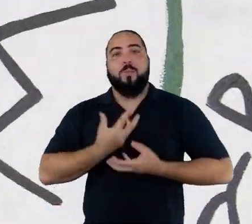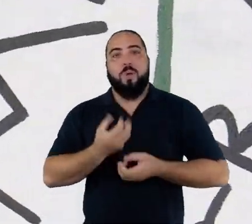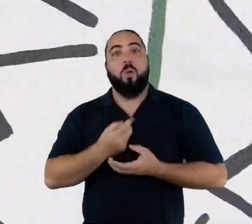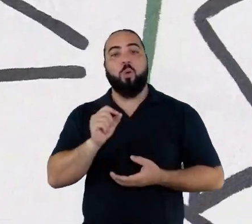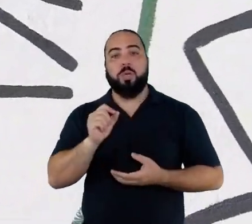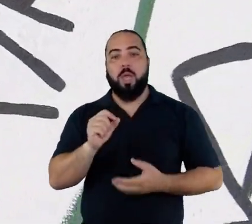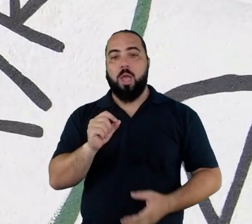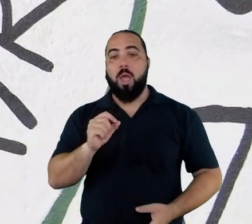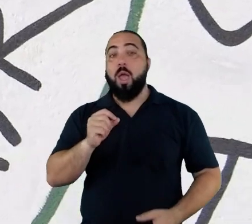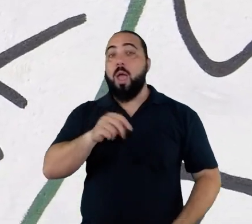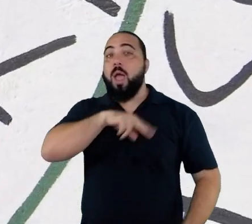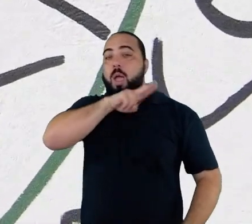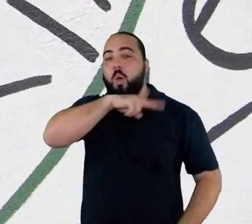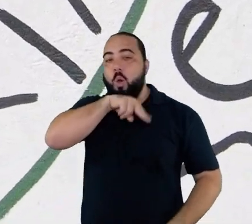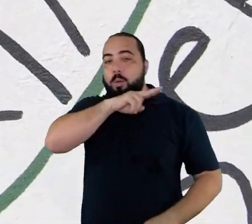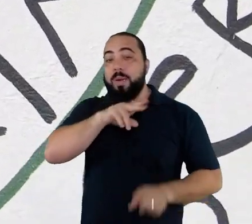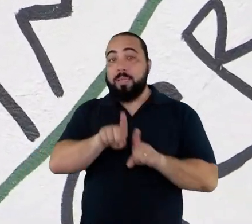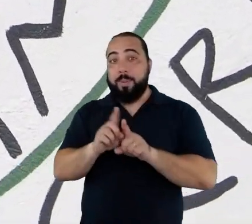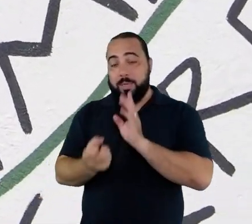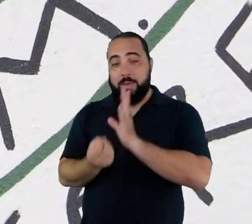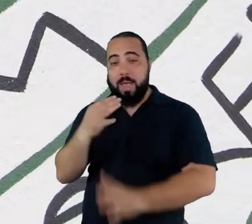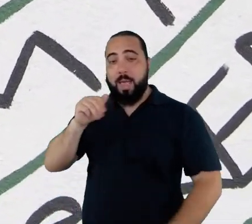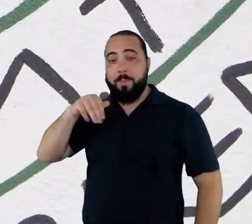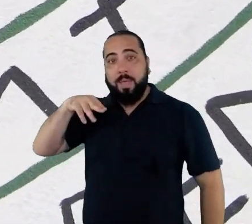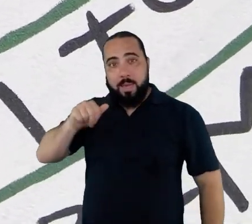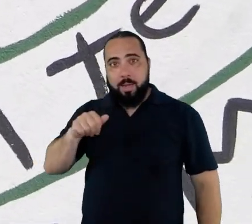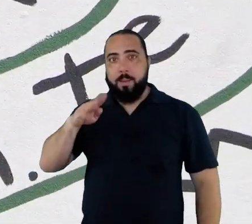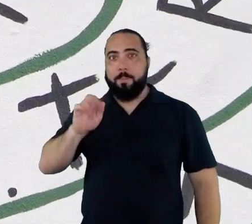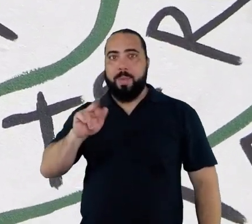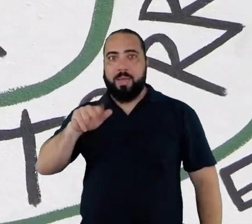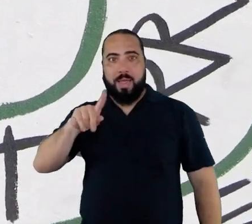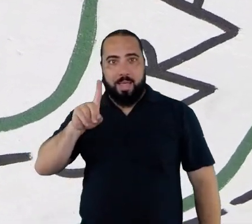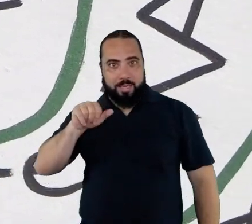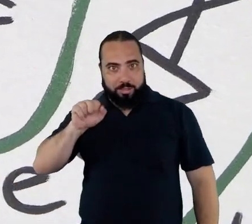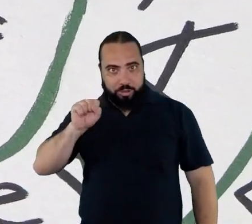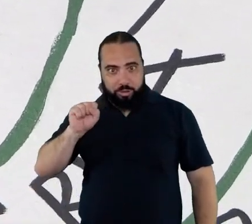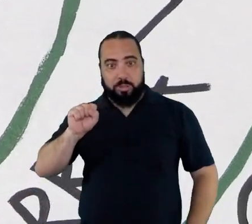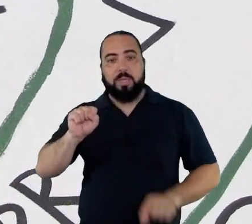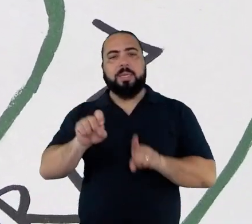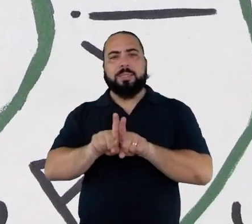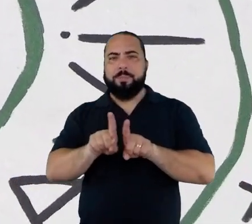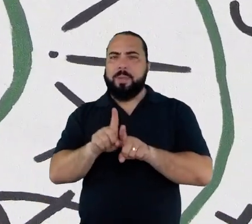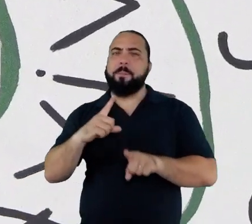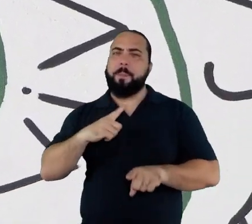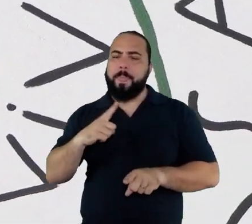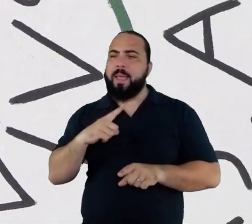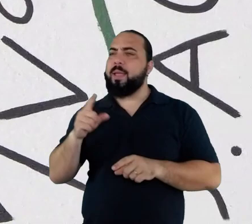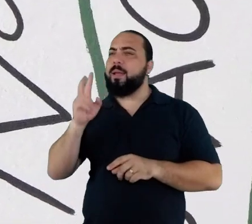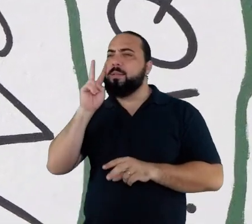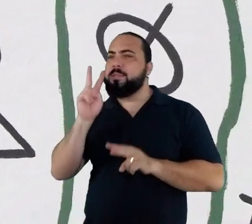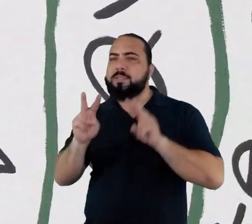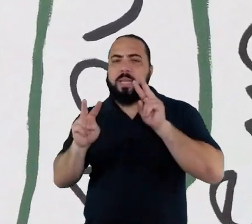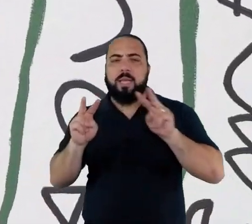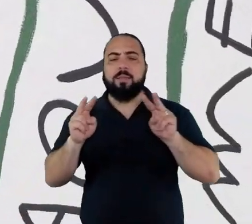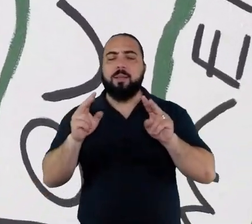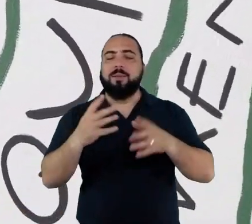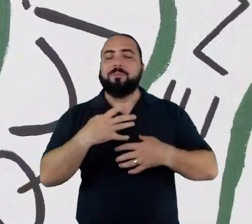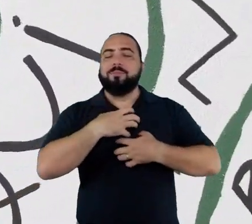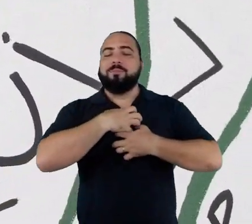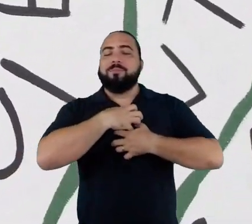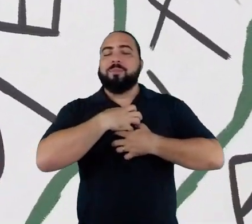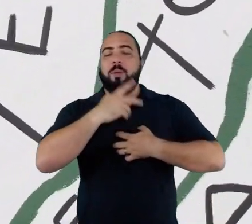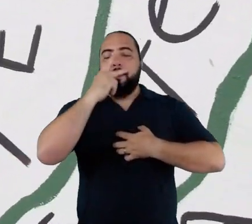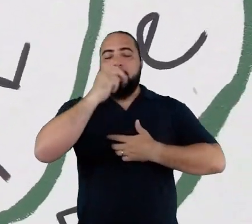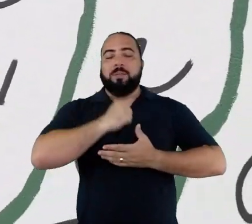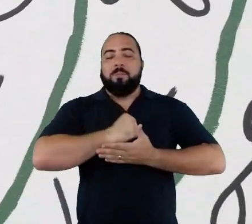Cobra, criado pela Mana Bernardes. Naquele lugar, a Mana para, senta ali, respira,